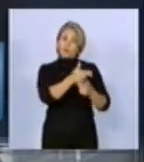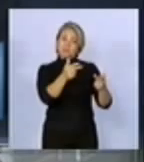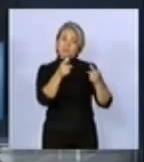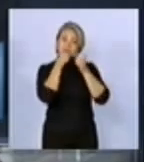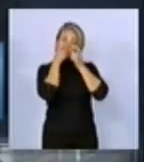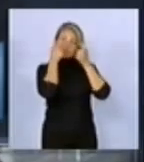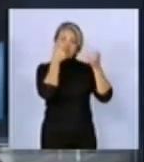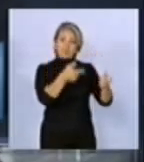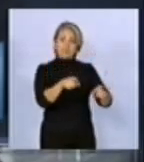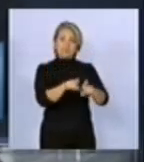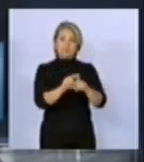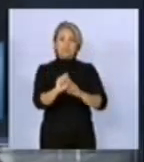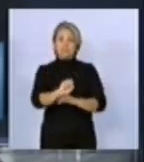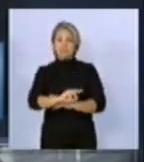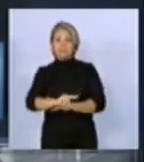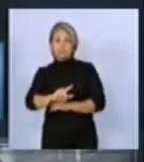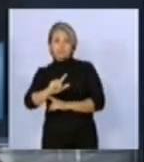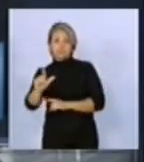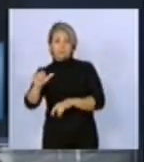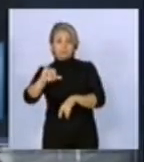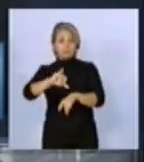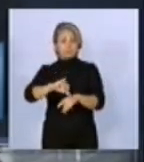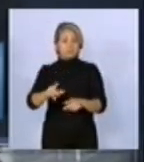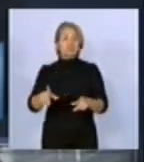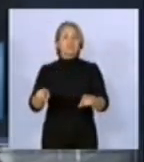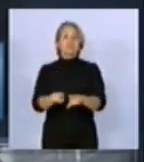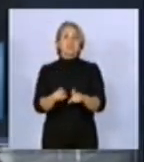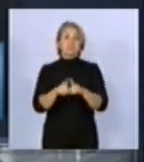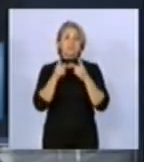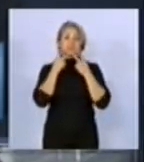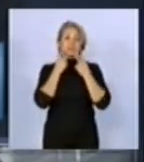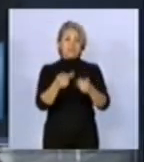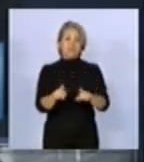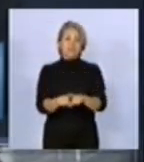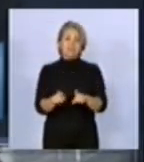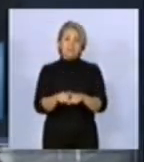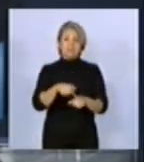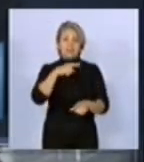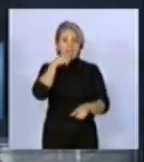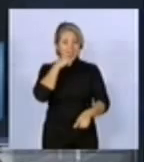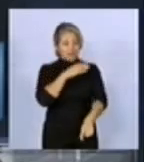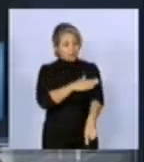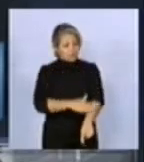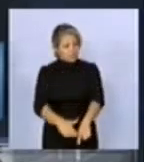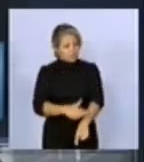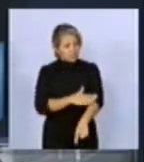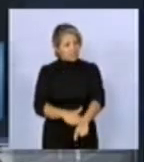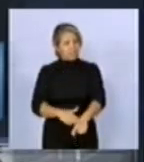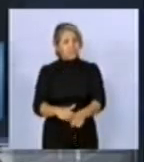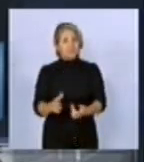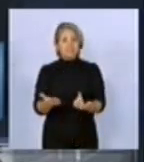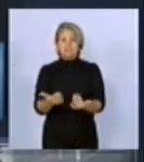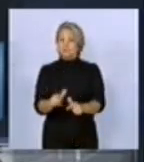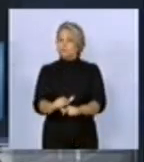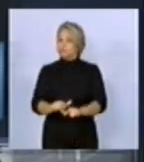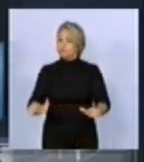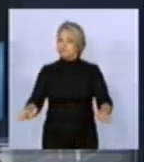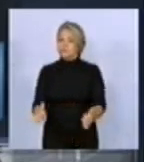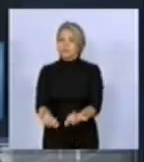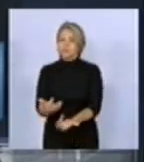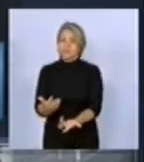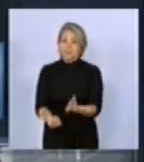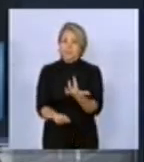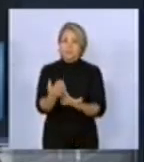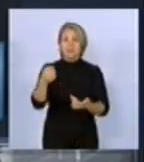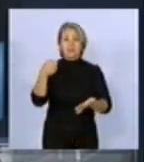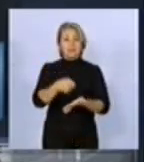sul diz respeito à implementação da colheita sem sem queima a qual exe um forte investiment por parte